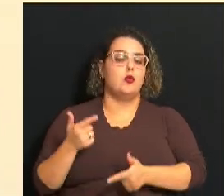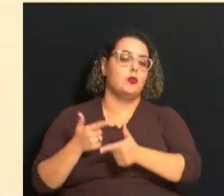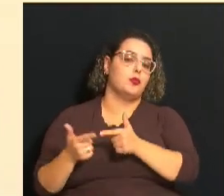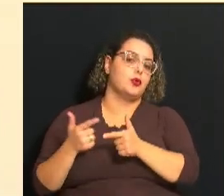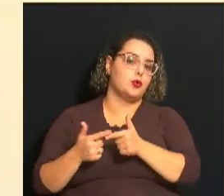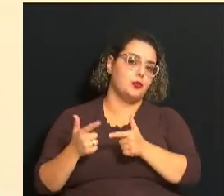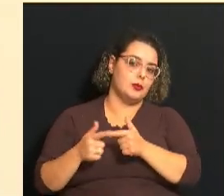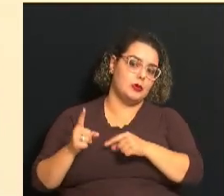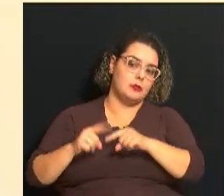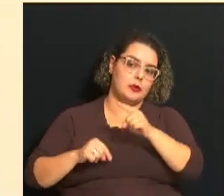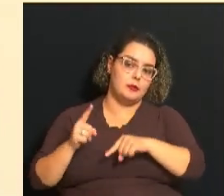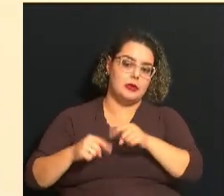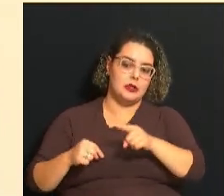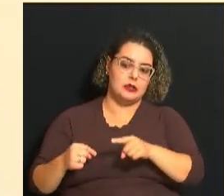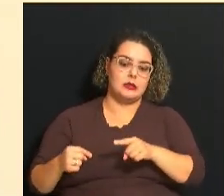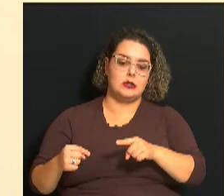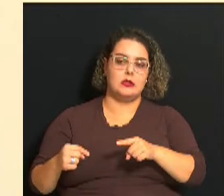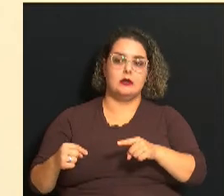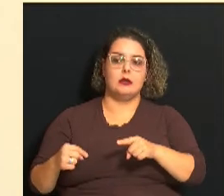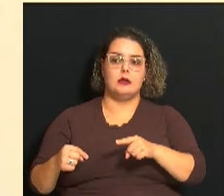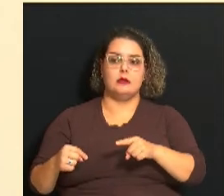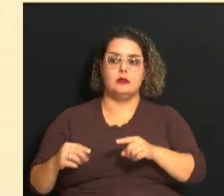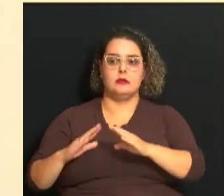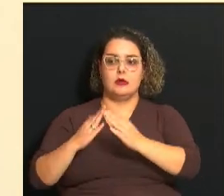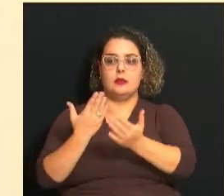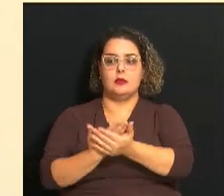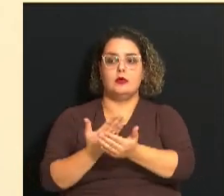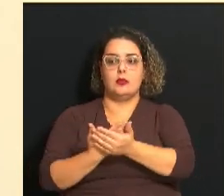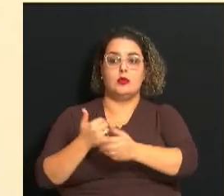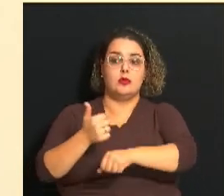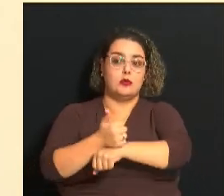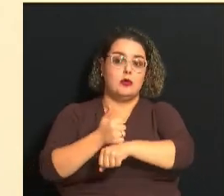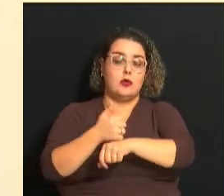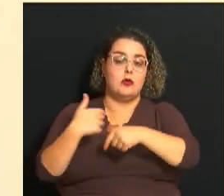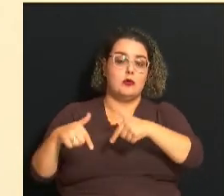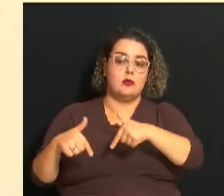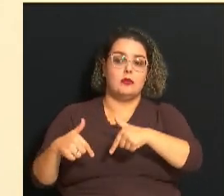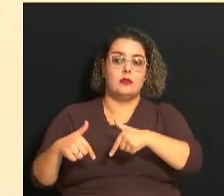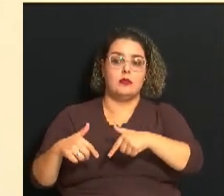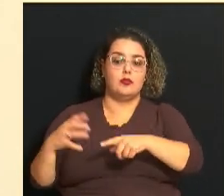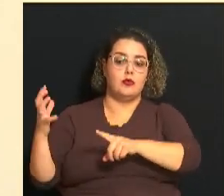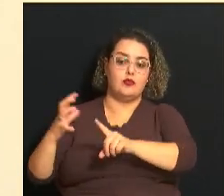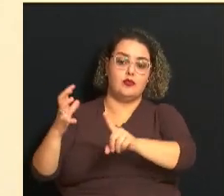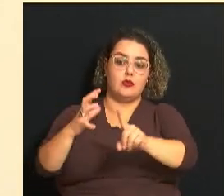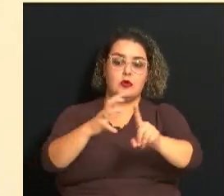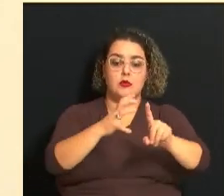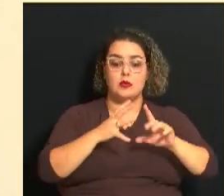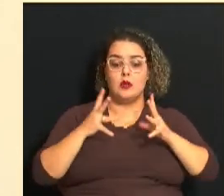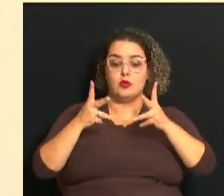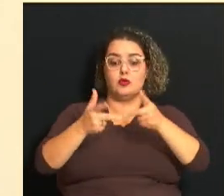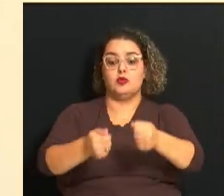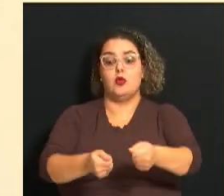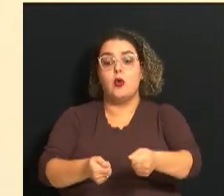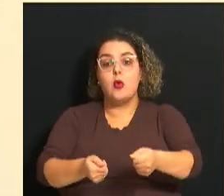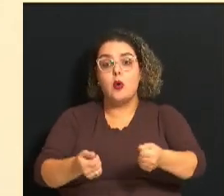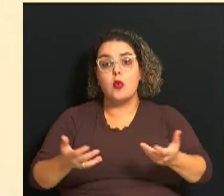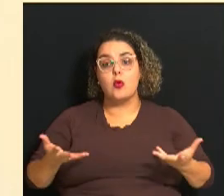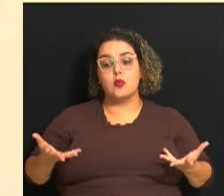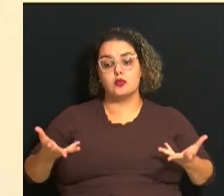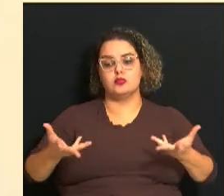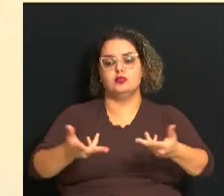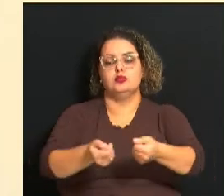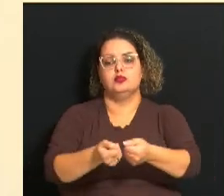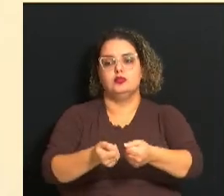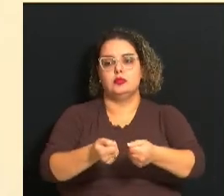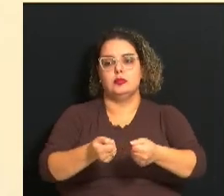material da escola que é de um de um profissional de um trabalhador que afeta é a coletividade numa condutas